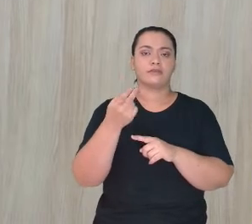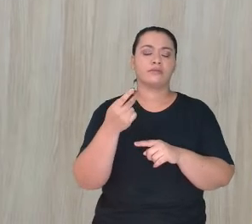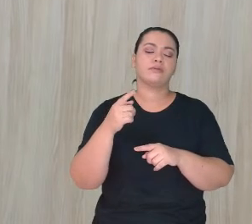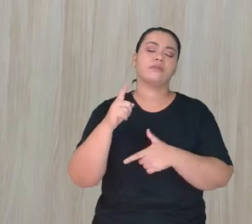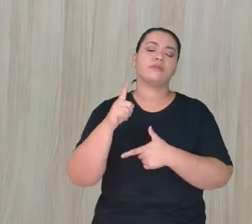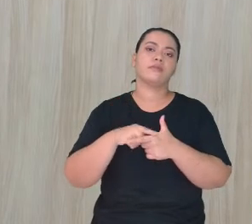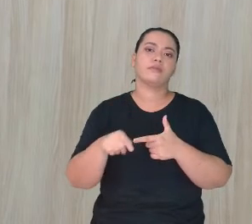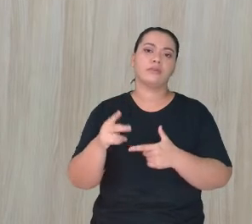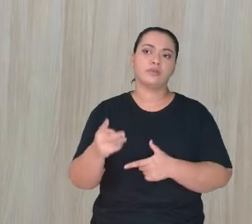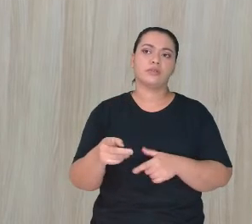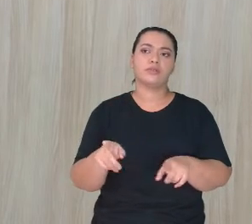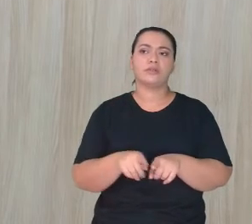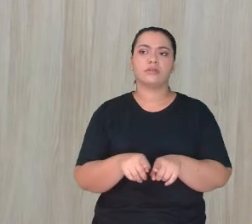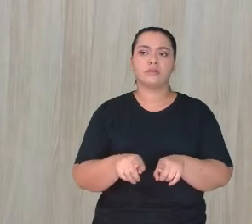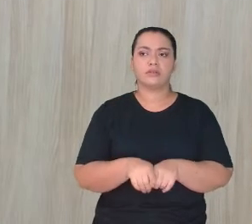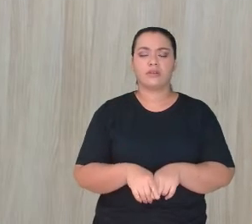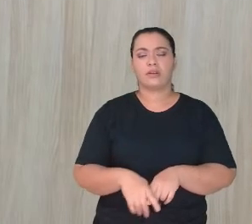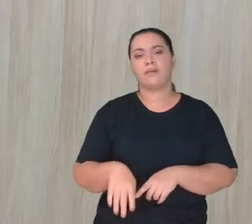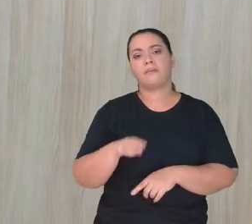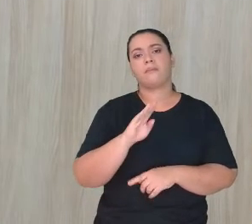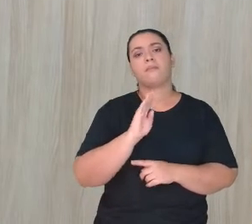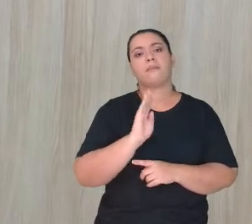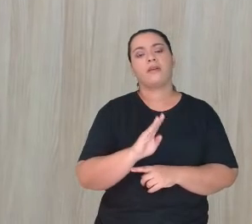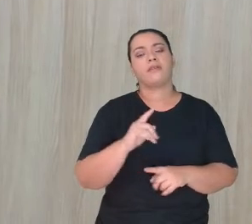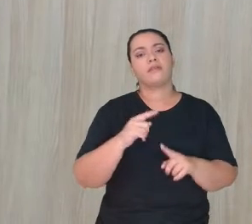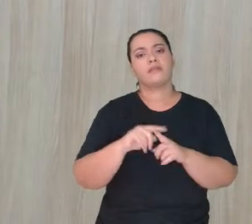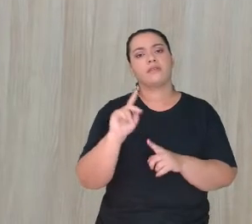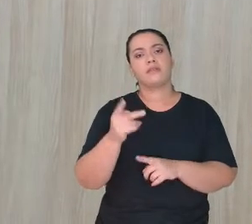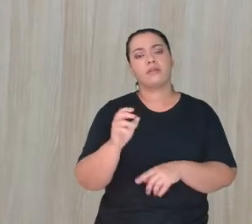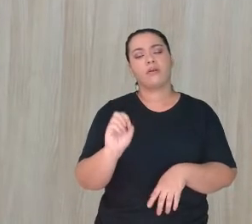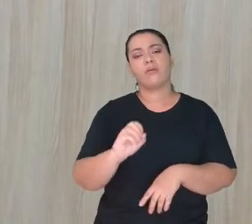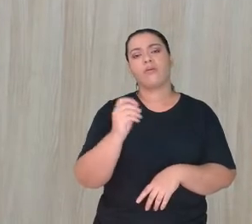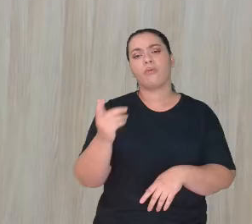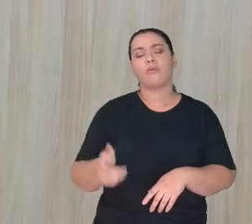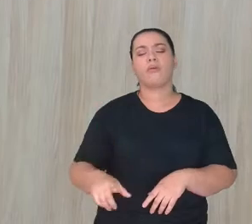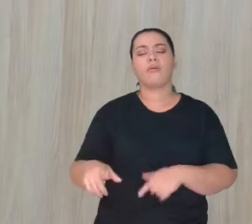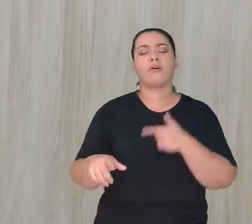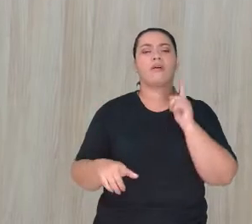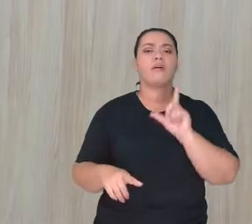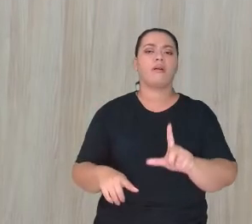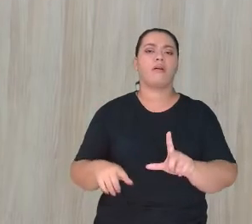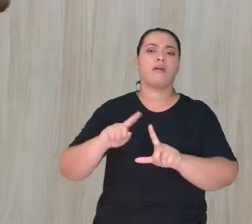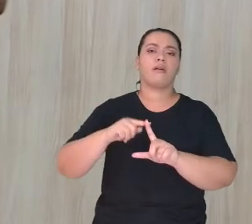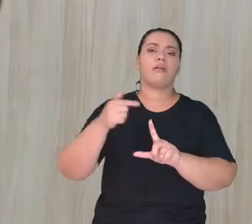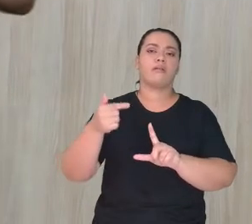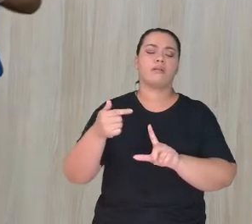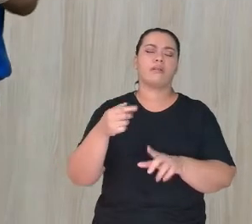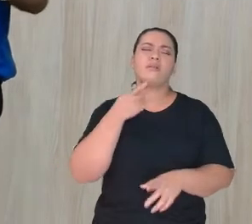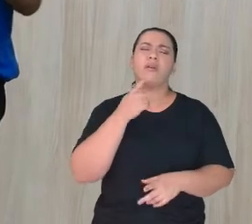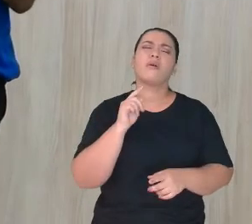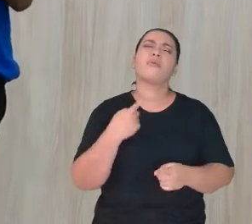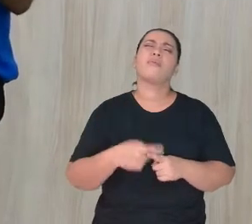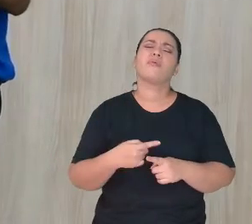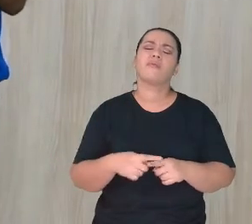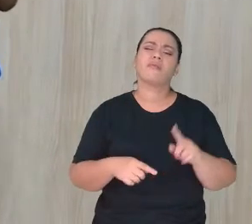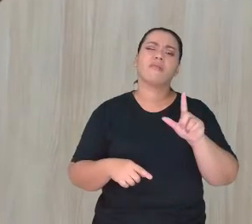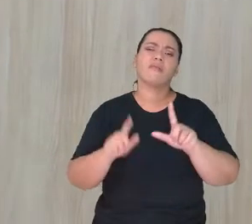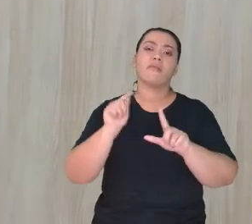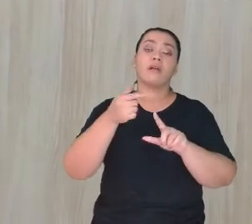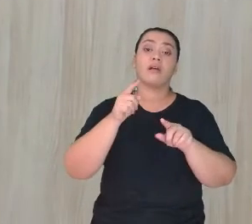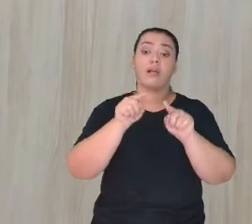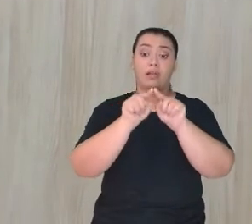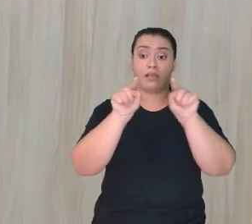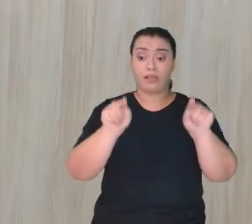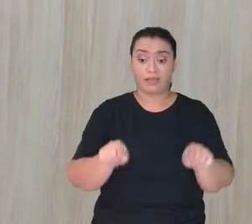vezes altura e aqui base vezes altura ou lado ao quadrado. Ô, Ricardo, eu consigo o lado ao quadrado por quê? Porque o quadrado tem